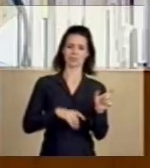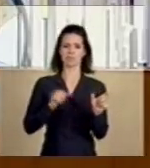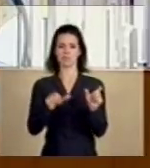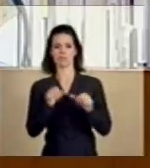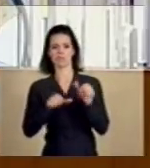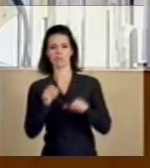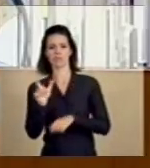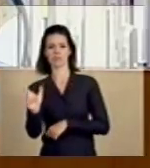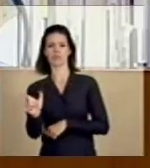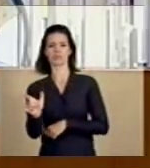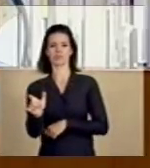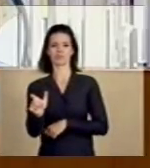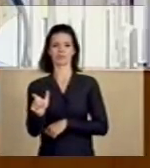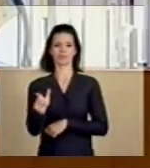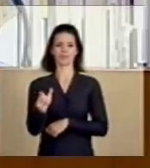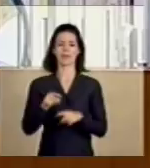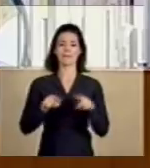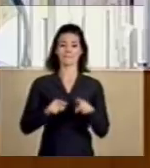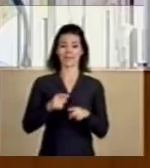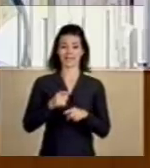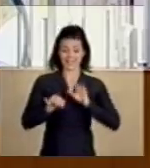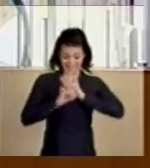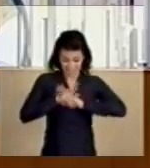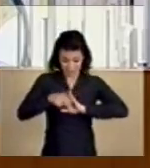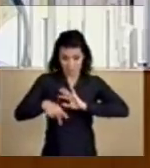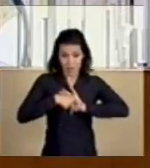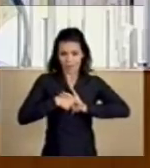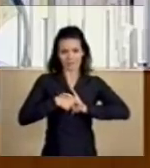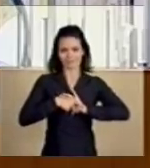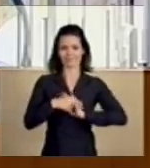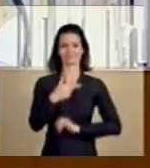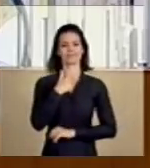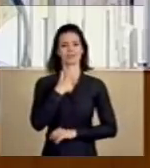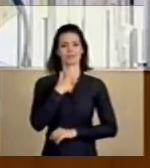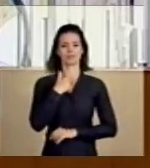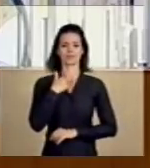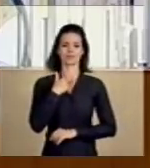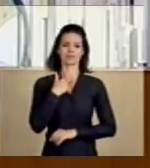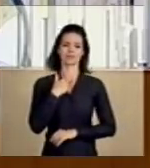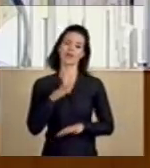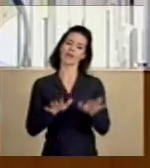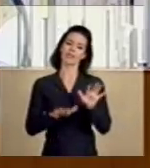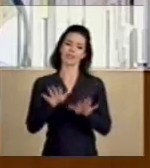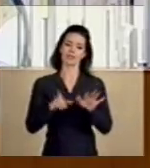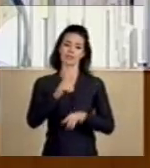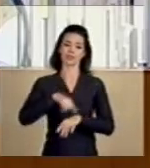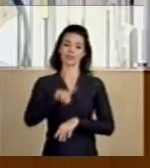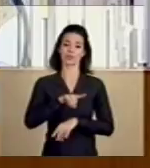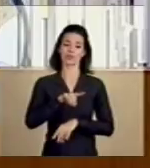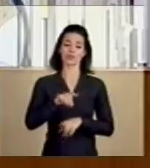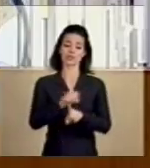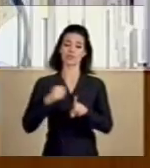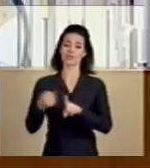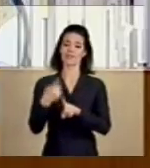Antônia e Madalena, só não pude ser como quis. Nós não podemos ser como queremos. E a sociedade cada vez mais